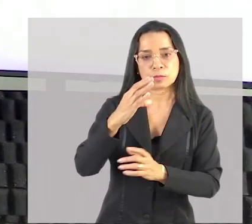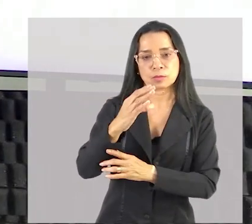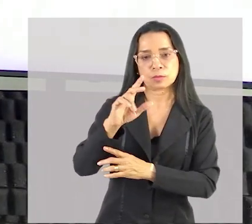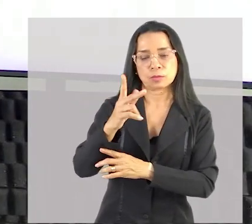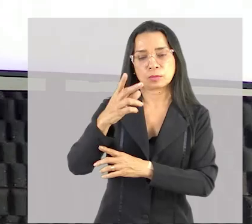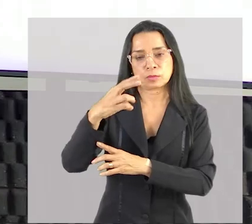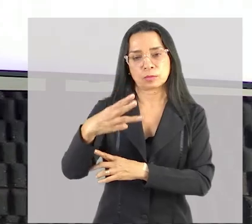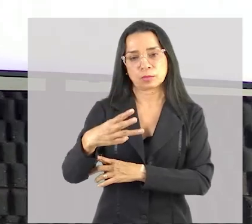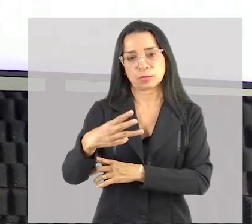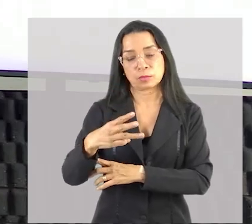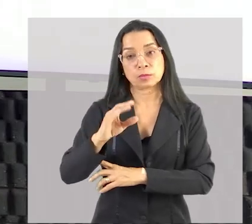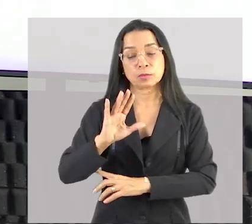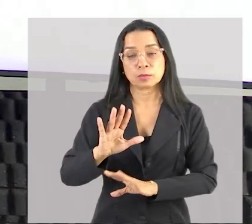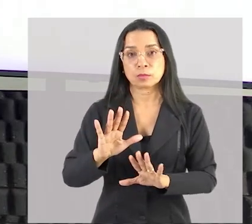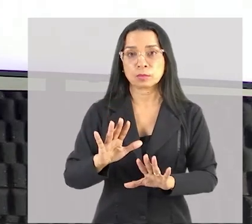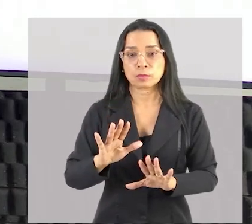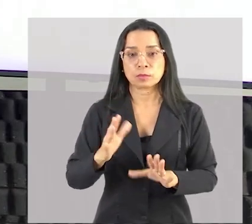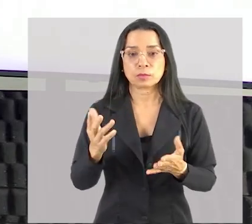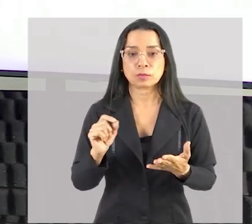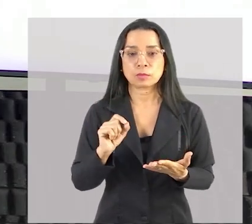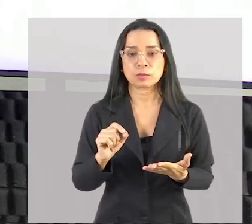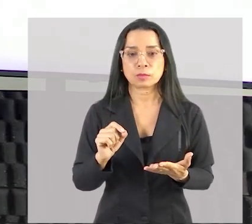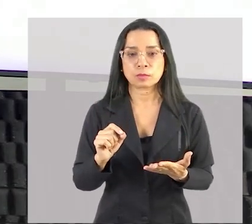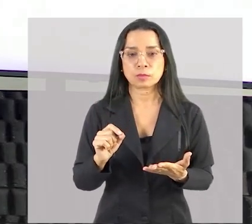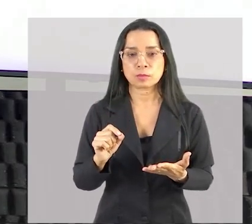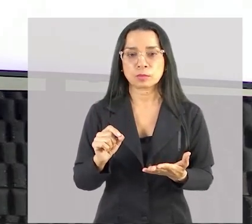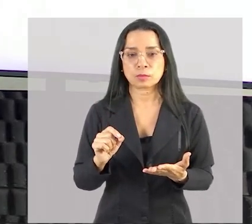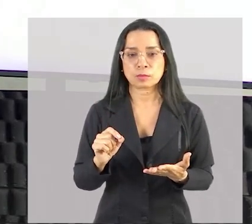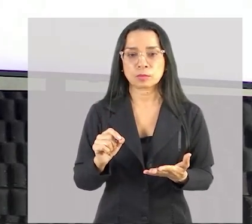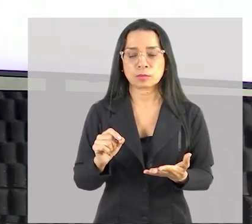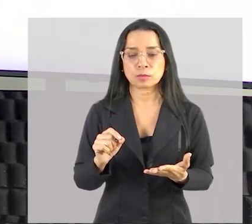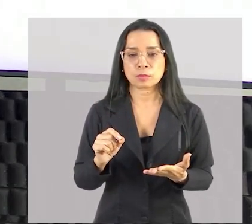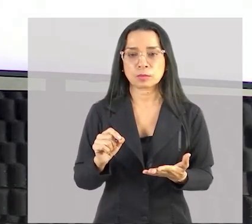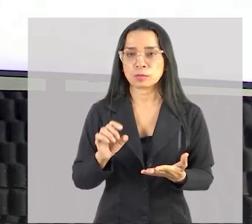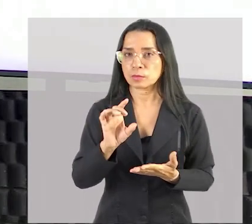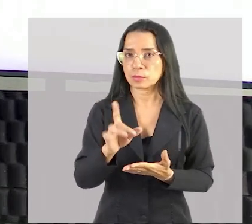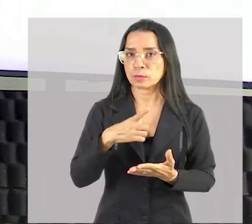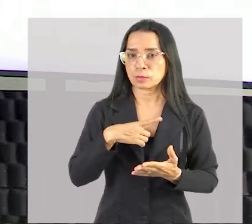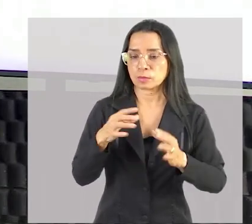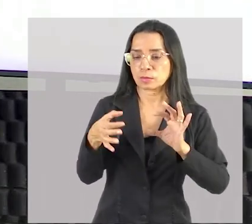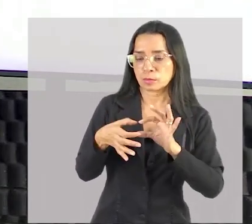CH3. Só que o grupo CH3, ele é um grupo que só tem ligações simples.